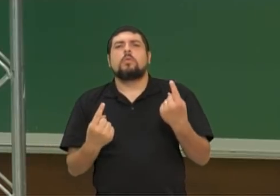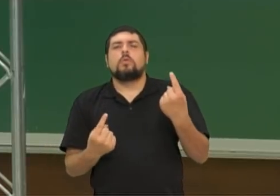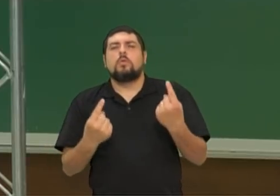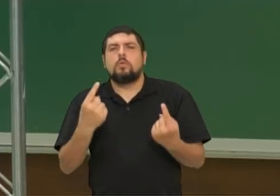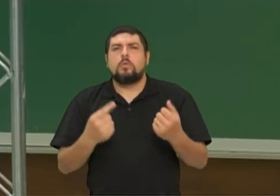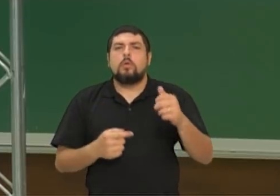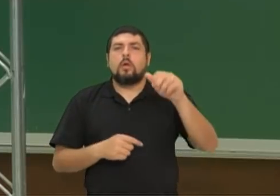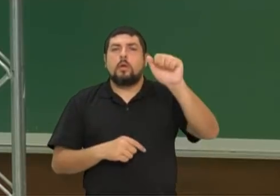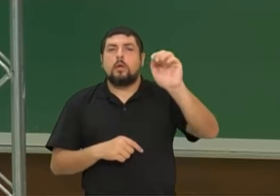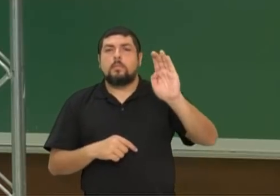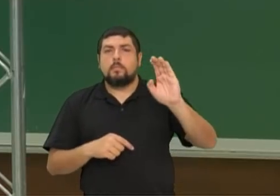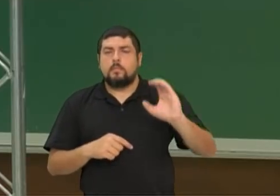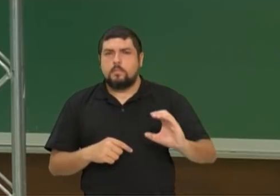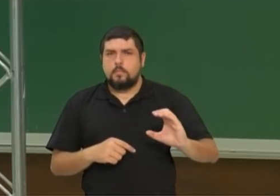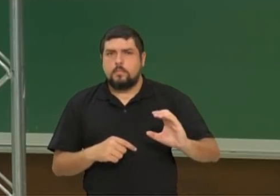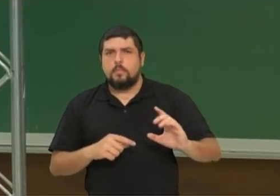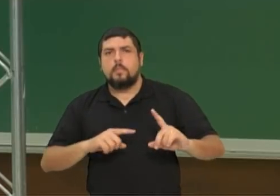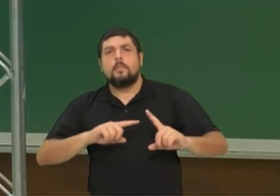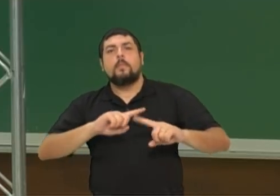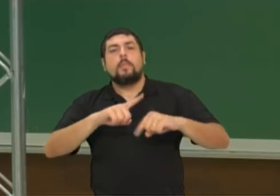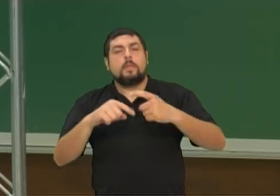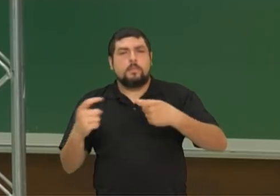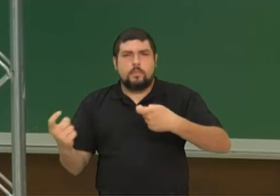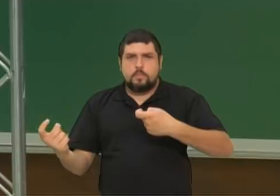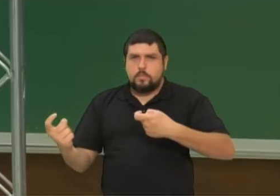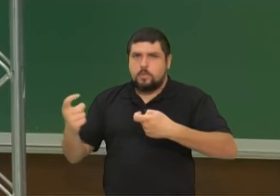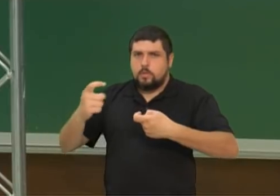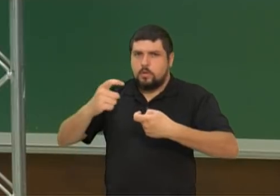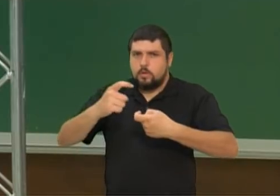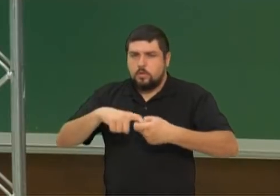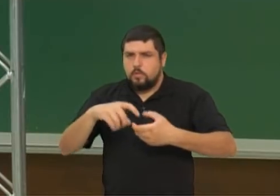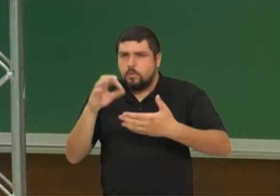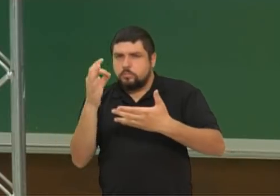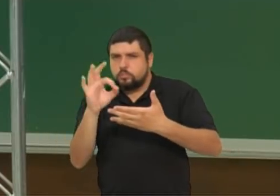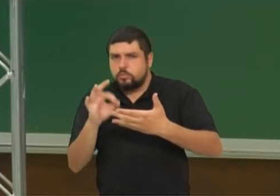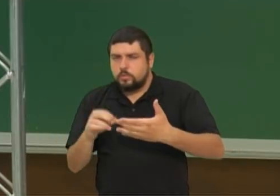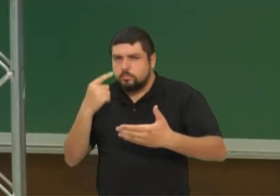B e C e, na sequência, nós voltamos descobrindo qual é a resposta correta.